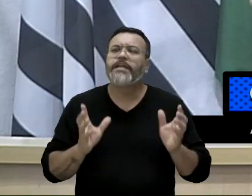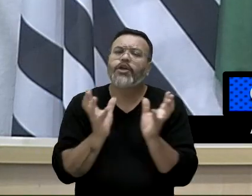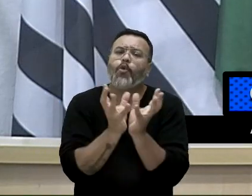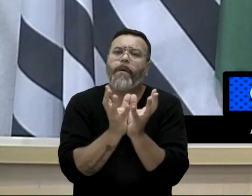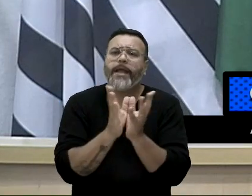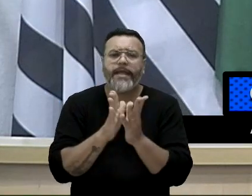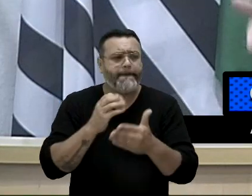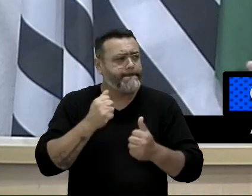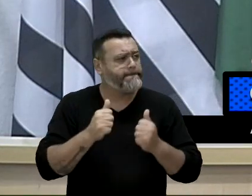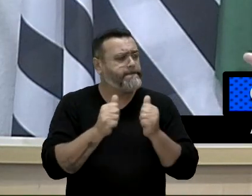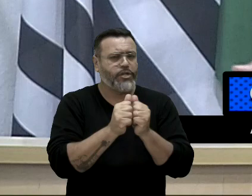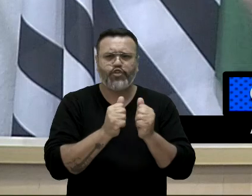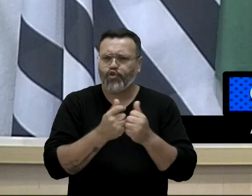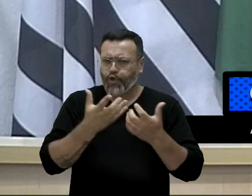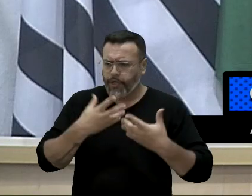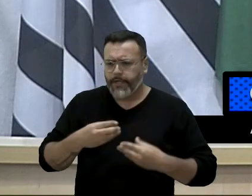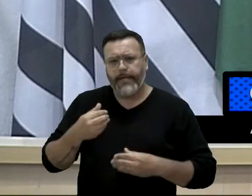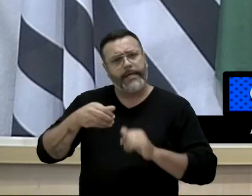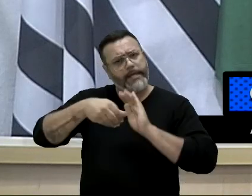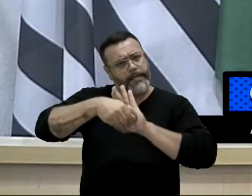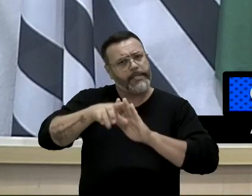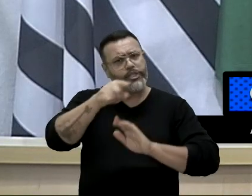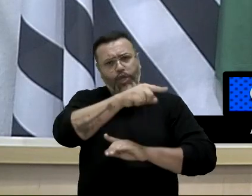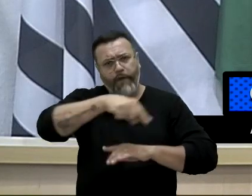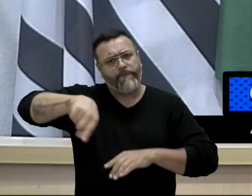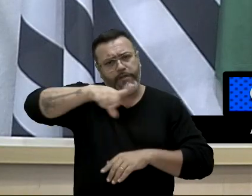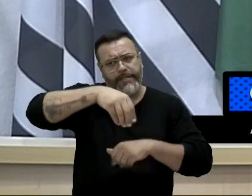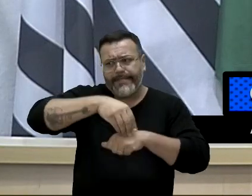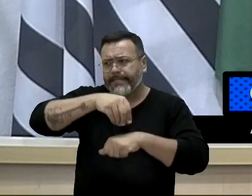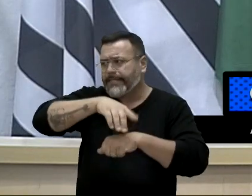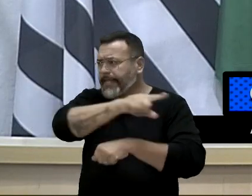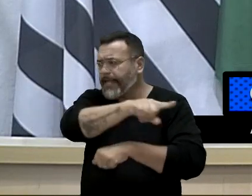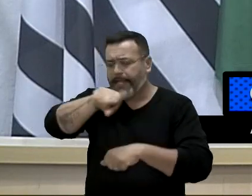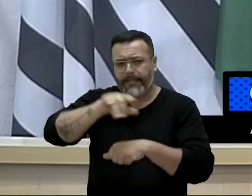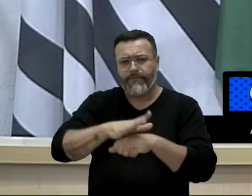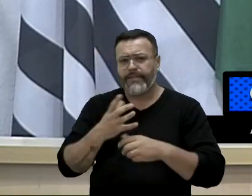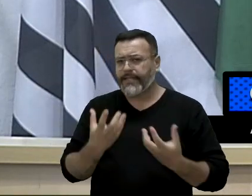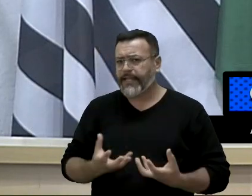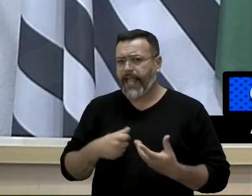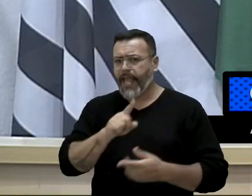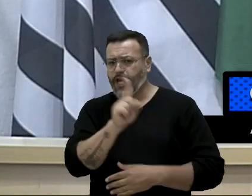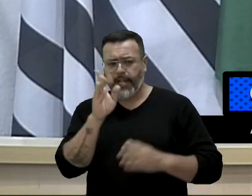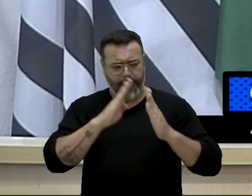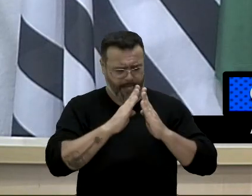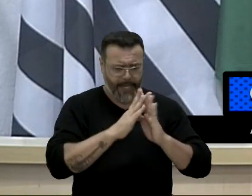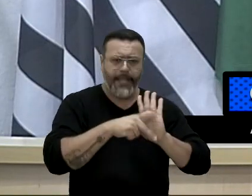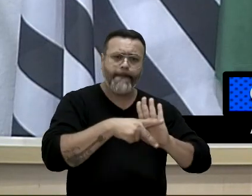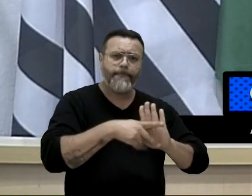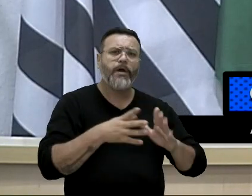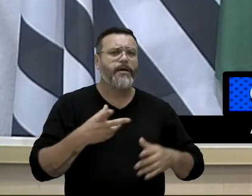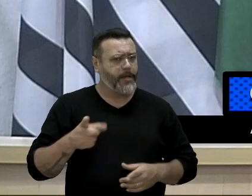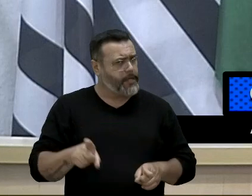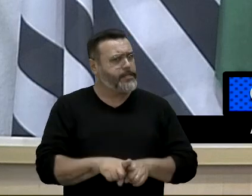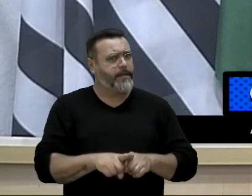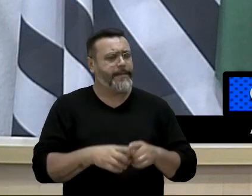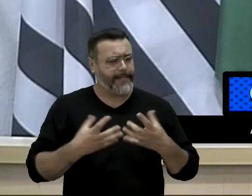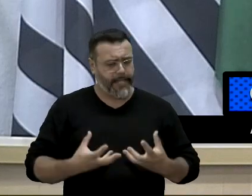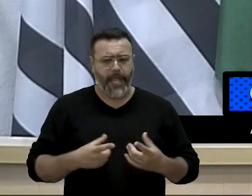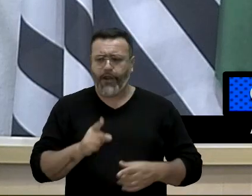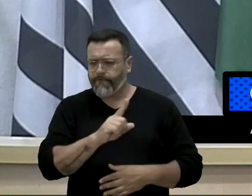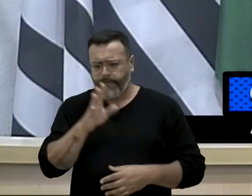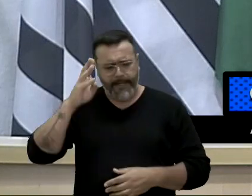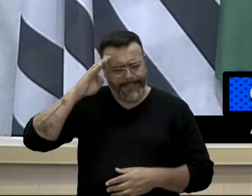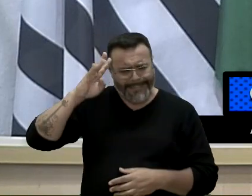de mães que queiram isso, inclusive as que têm menos condições, que elas possam ter um dia, o sonho com esse dia no nosso, na